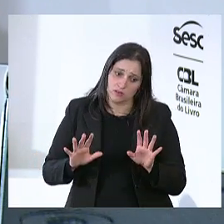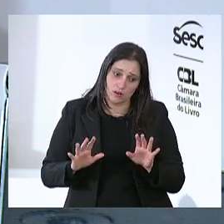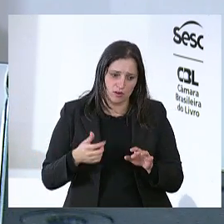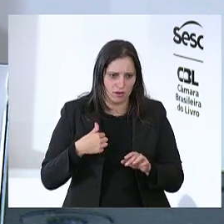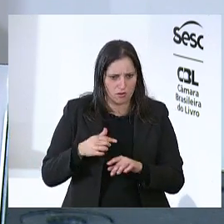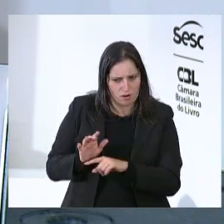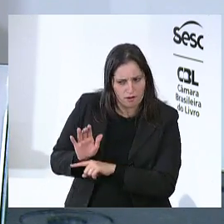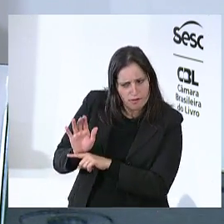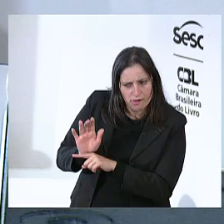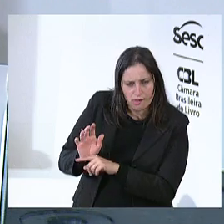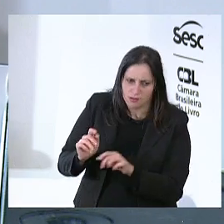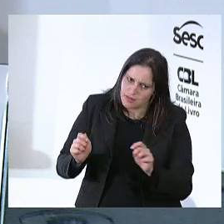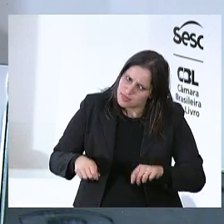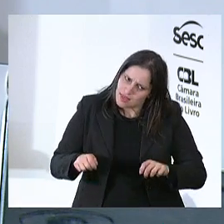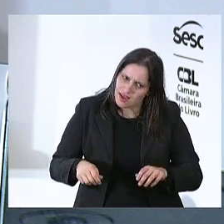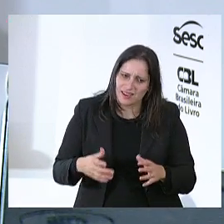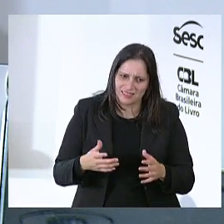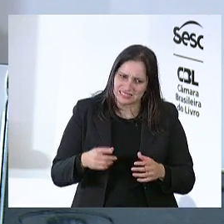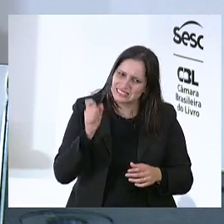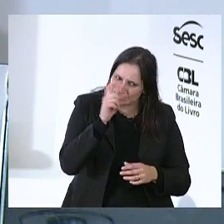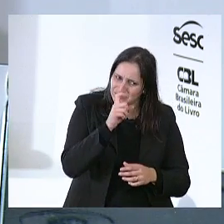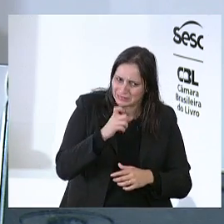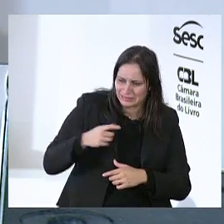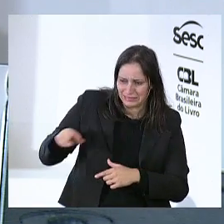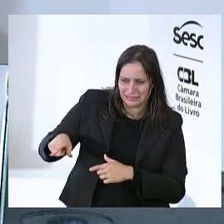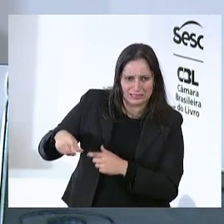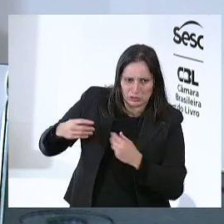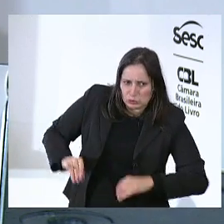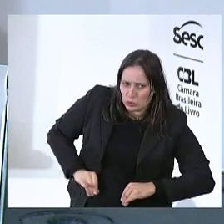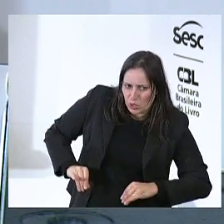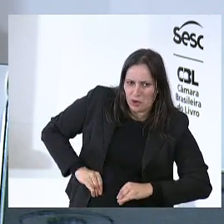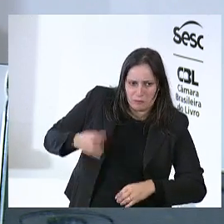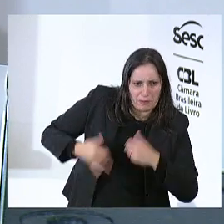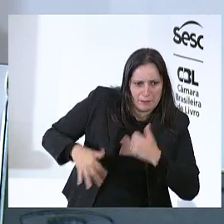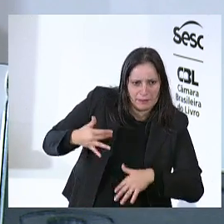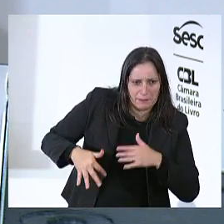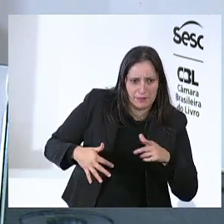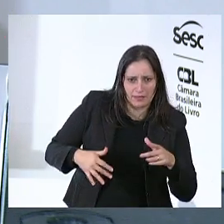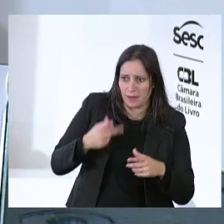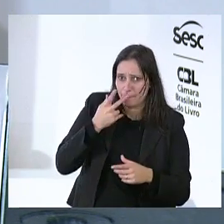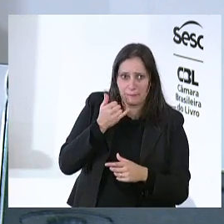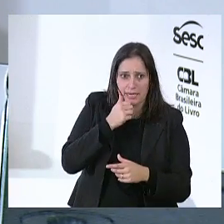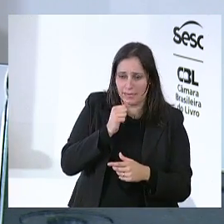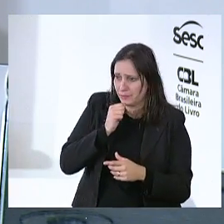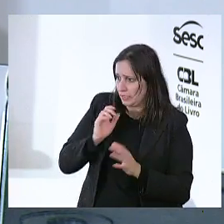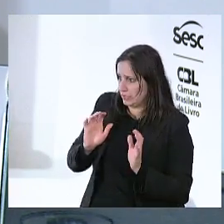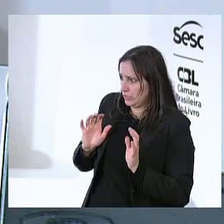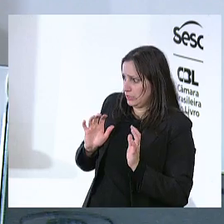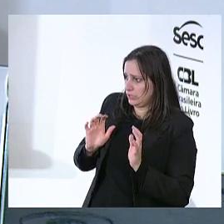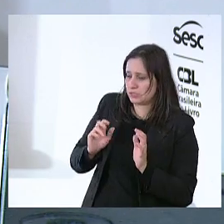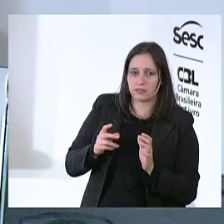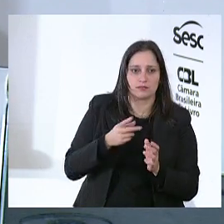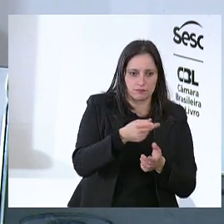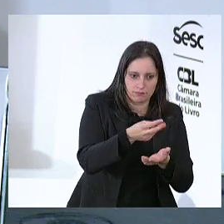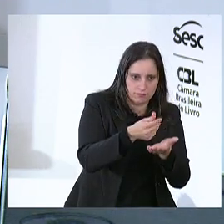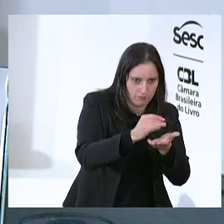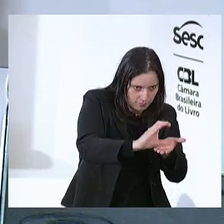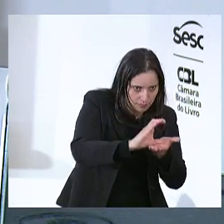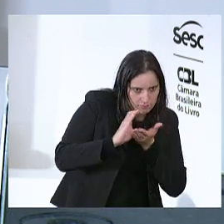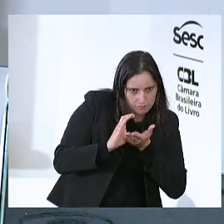barra dele, sabe? Lá é muito duro, né? Descreviam as torturas para os pais e tal, né? Para ver se os pais soltavam uma grana, e soltavam, né?